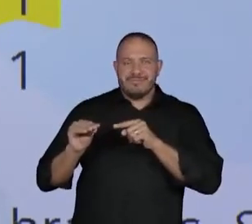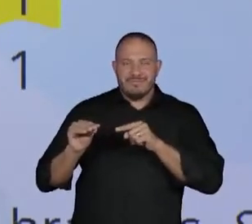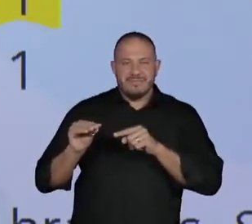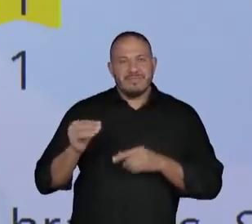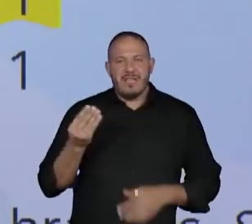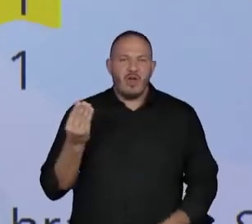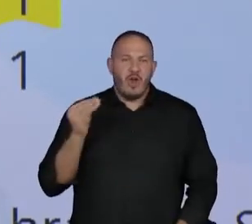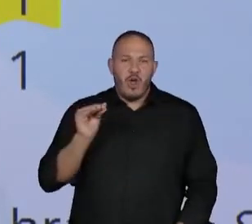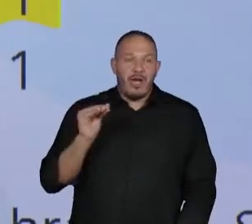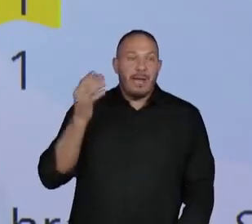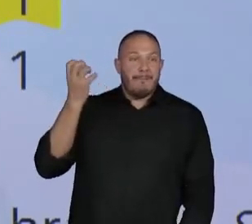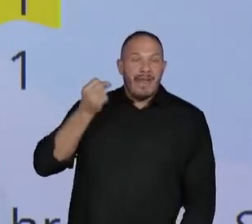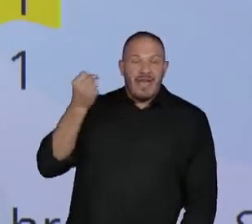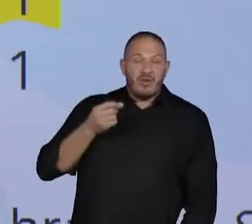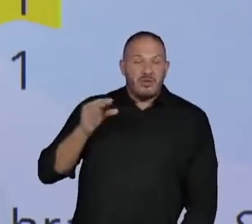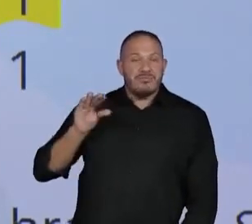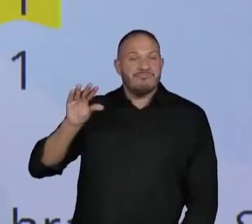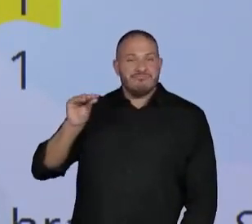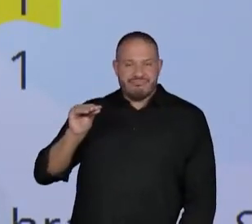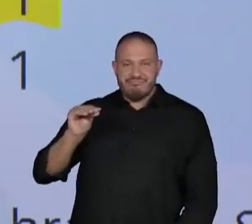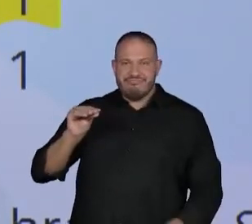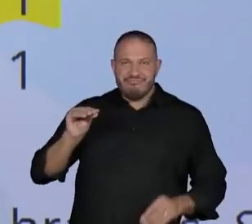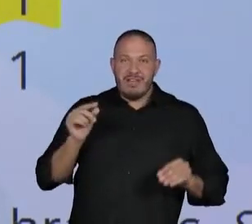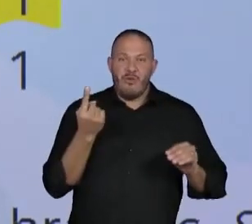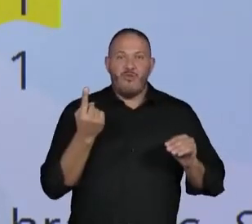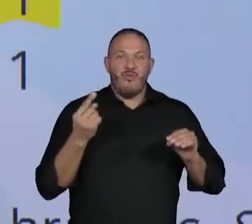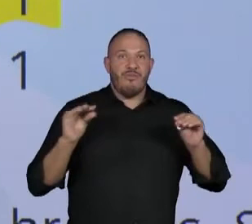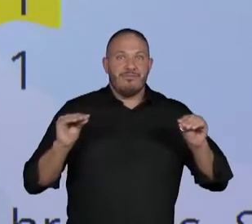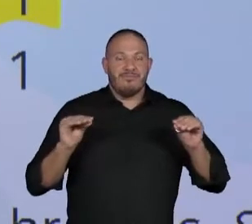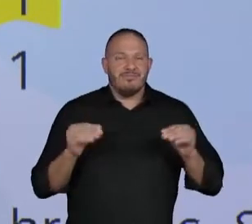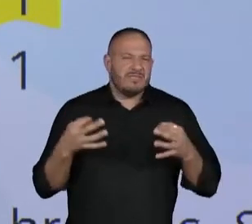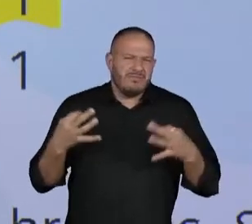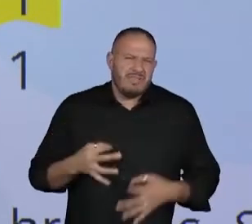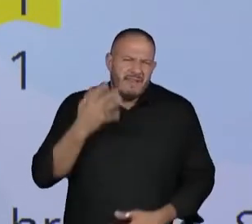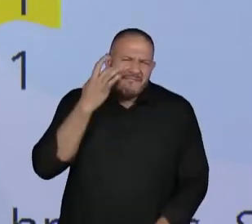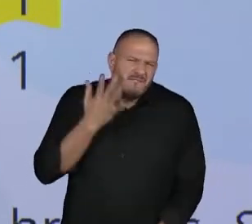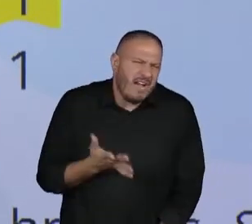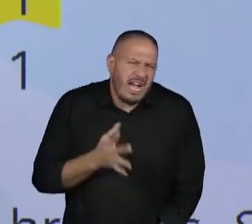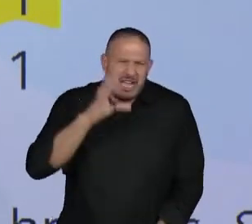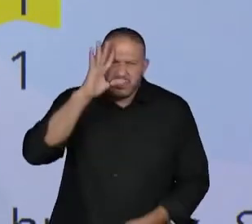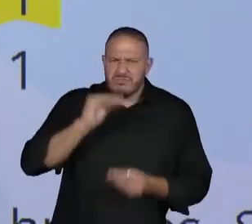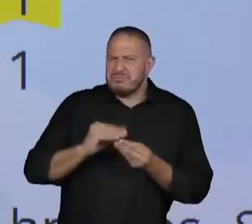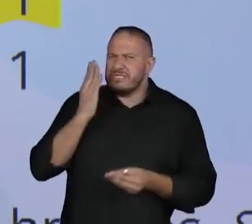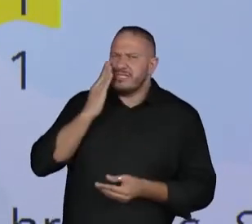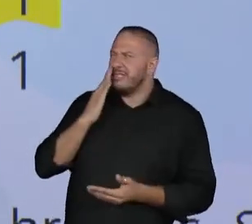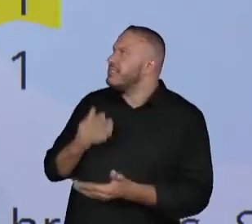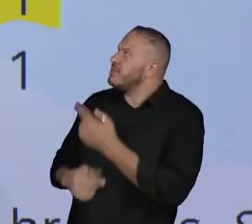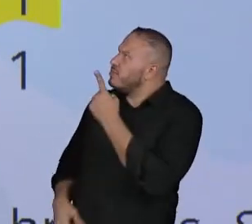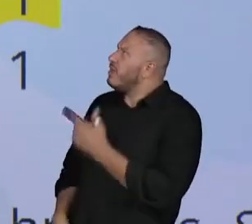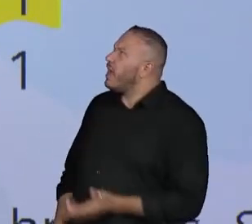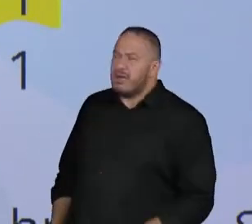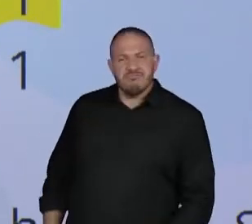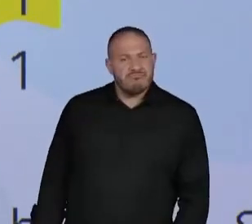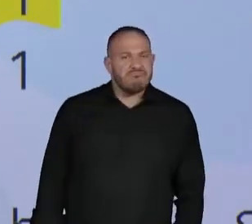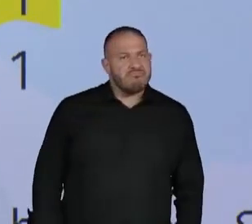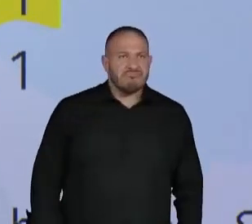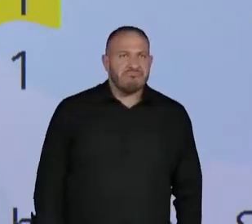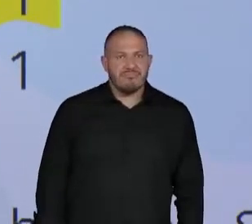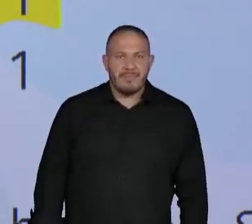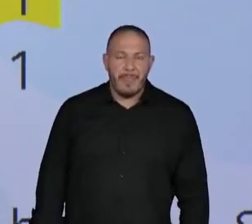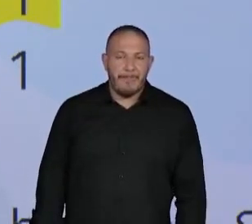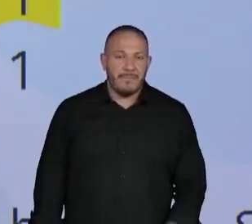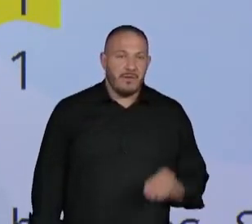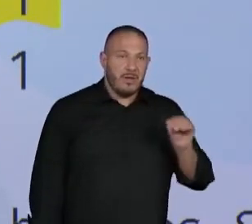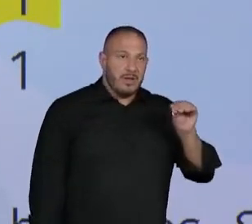deixa o quadradinho branco. Coloca não, né? Deixa branco. Então, tá fácil de entender esse código, não é? Tá simples. Então, eu